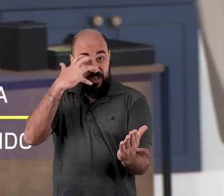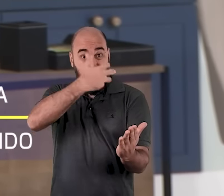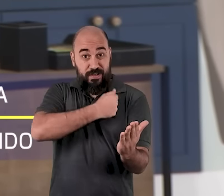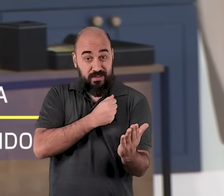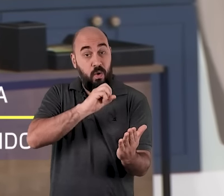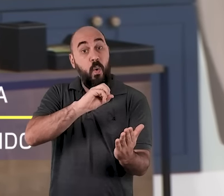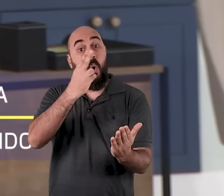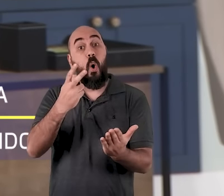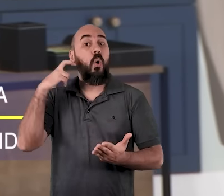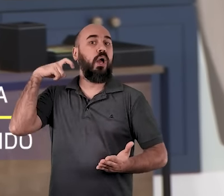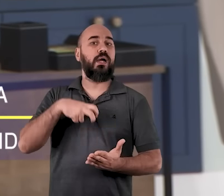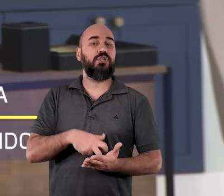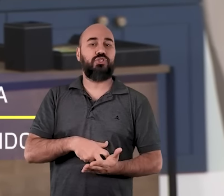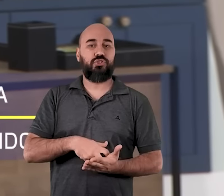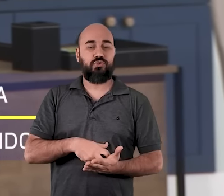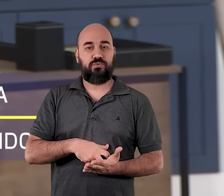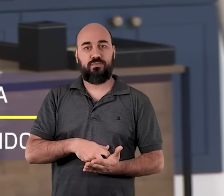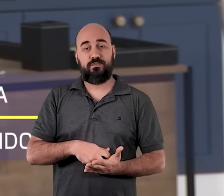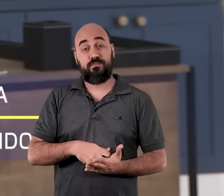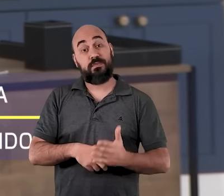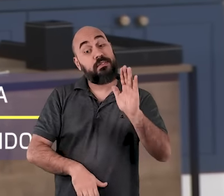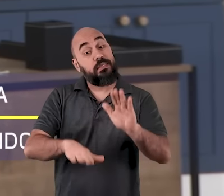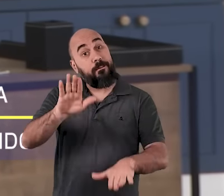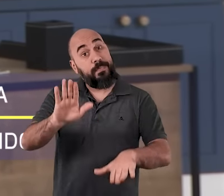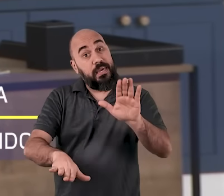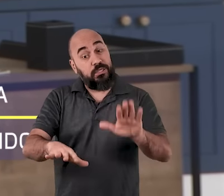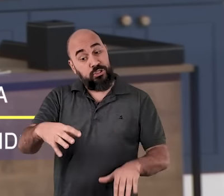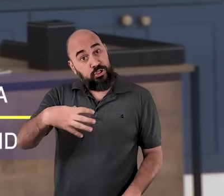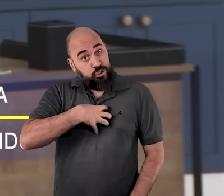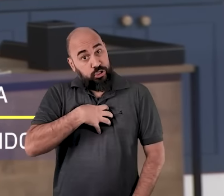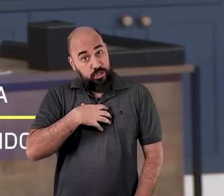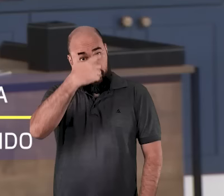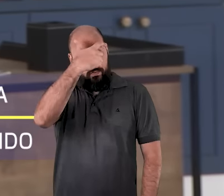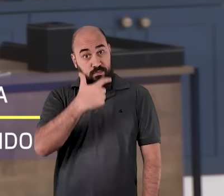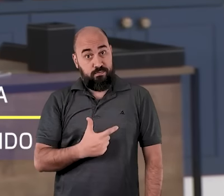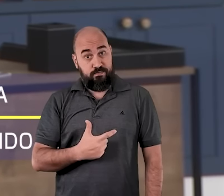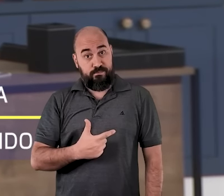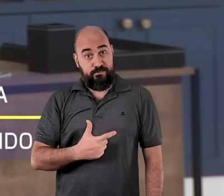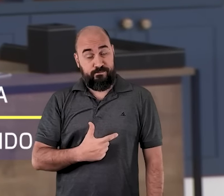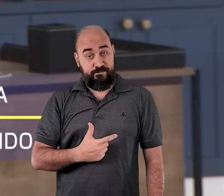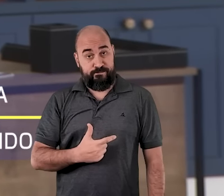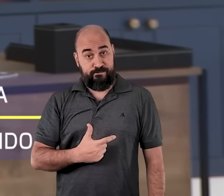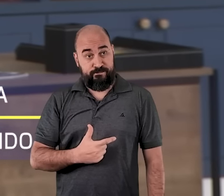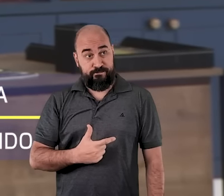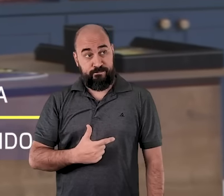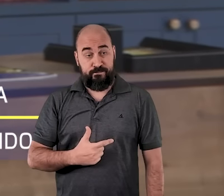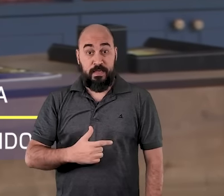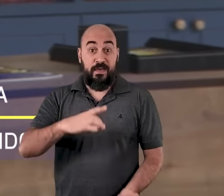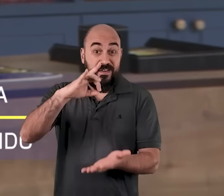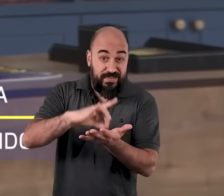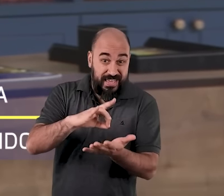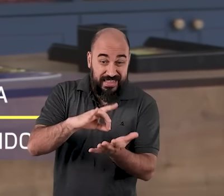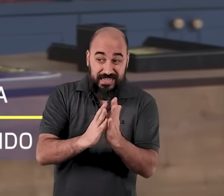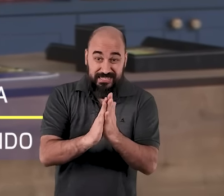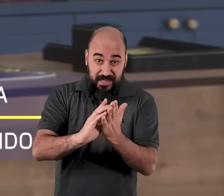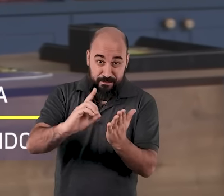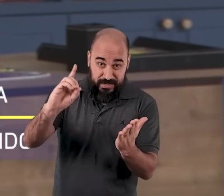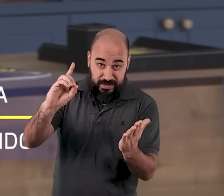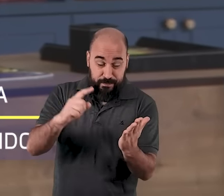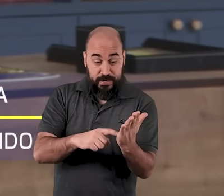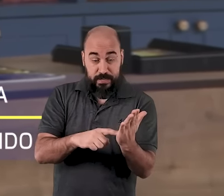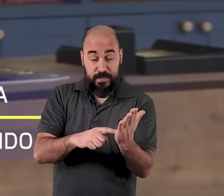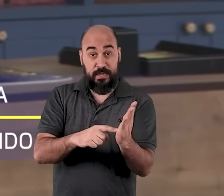condena. Depende de como nós reagimos diante dela. As verdades bíblicas, elas